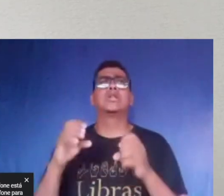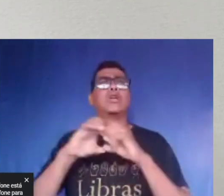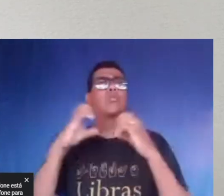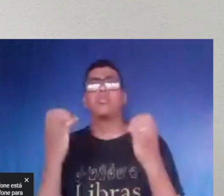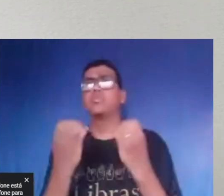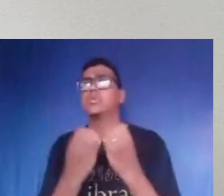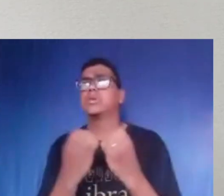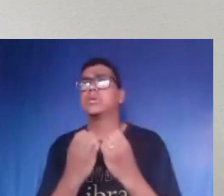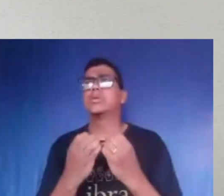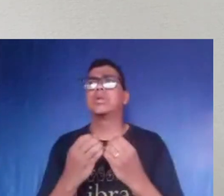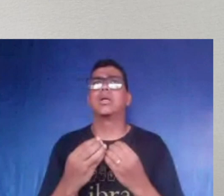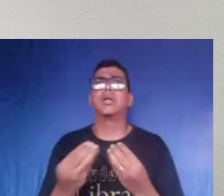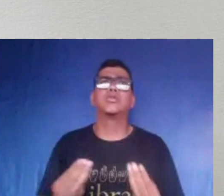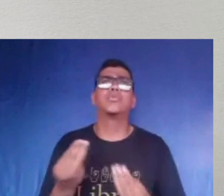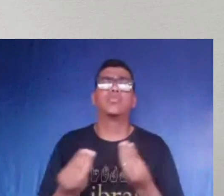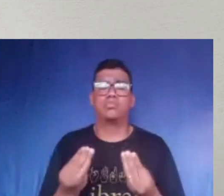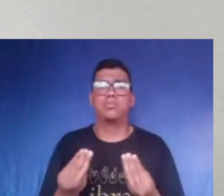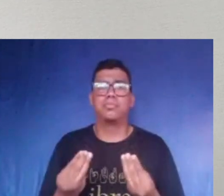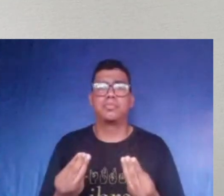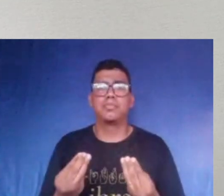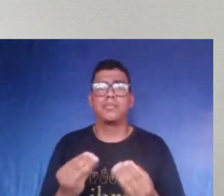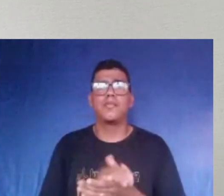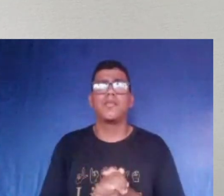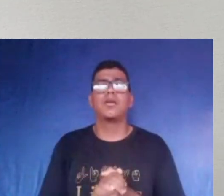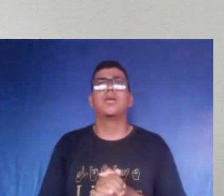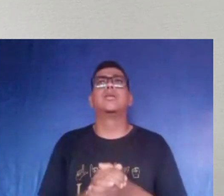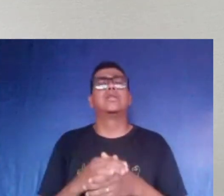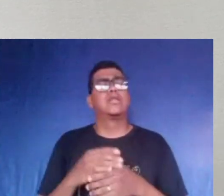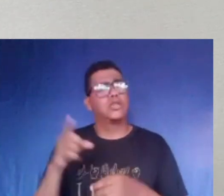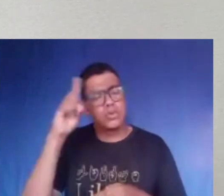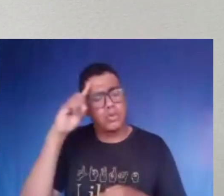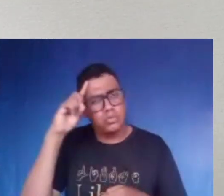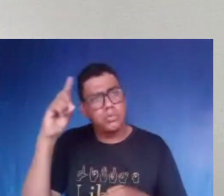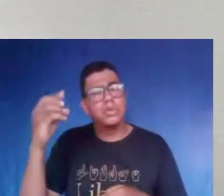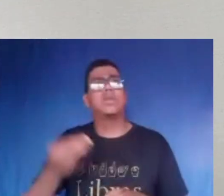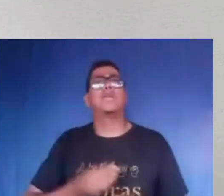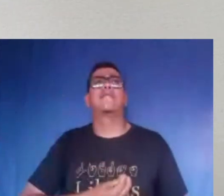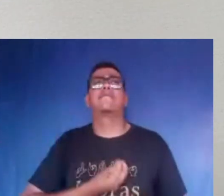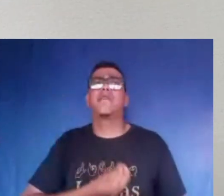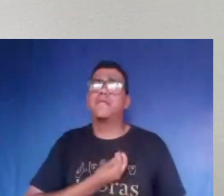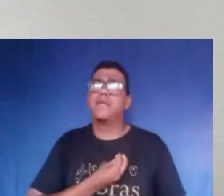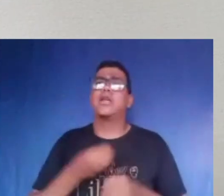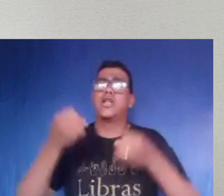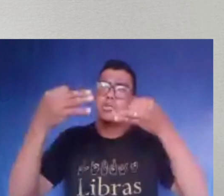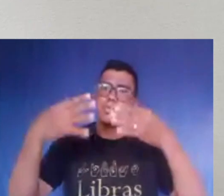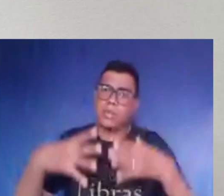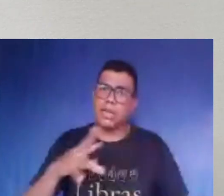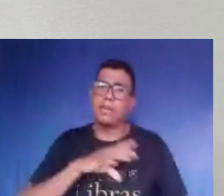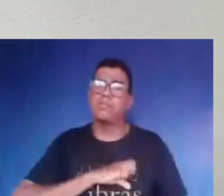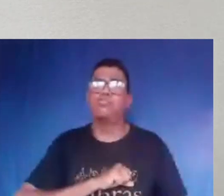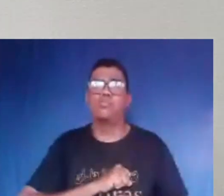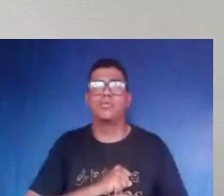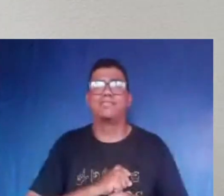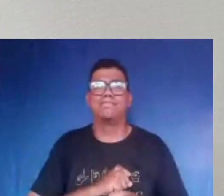de ouvir a nossa pregação, elas queriam ver a nossa pregação vivida em nós. As pessoas não queriam somente